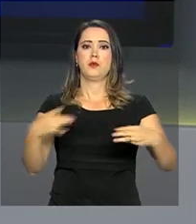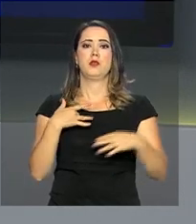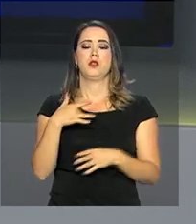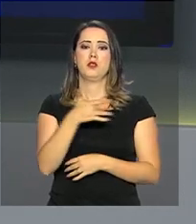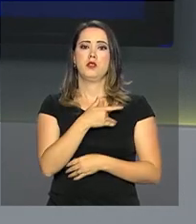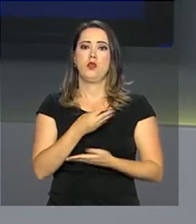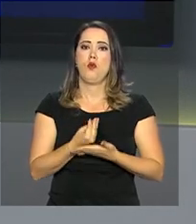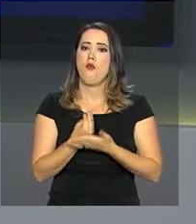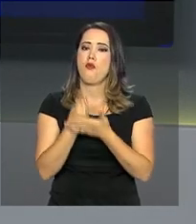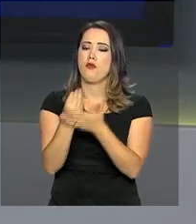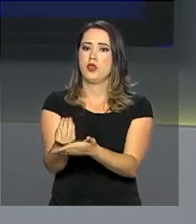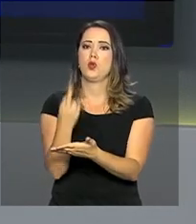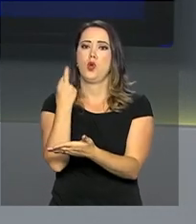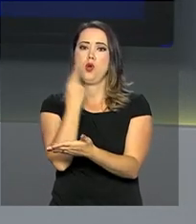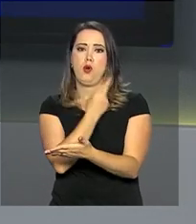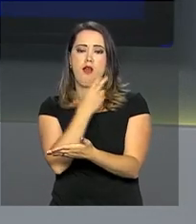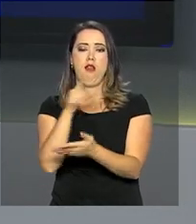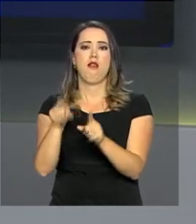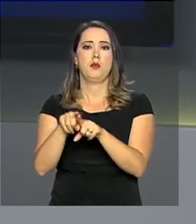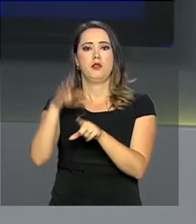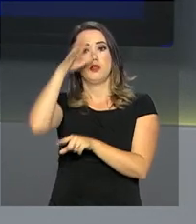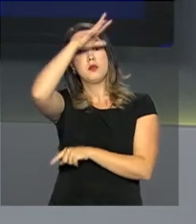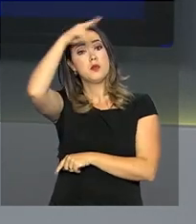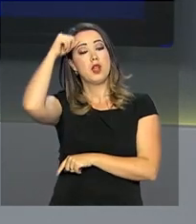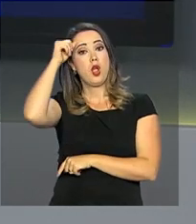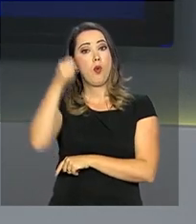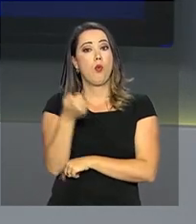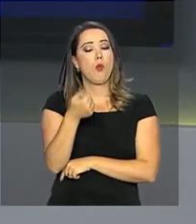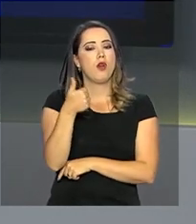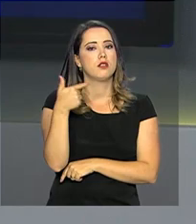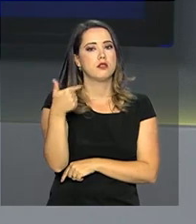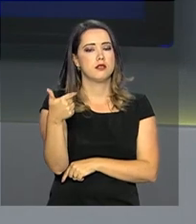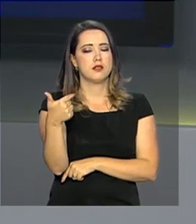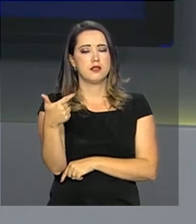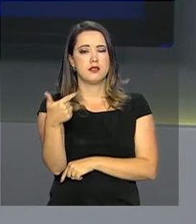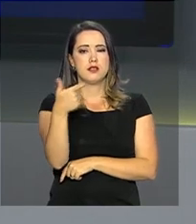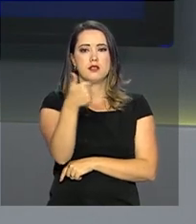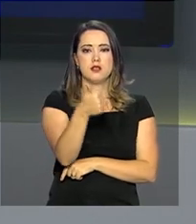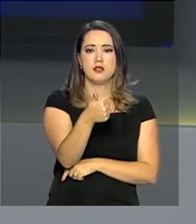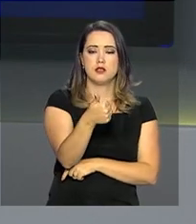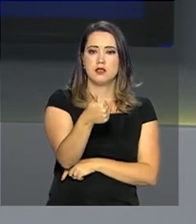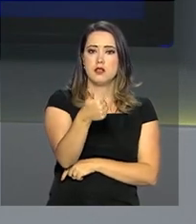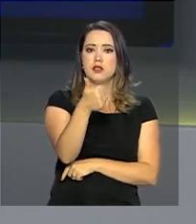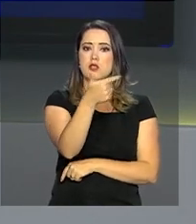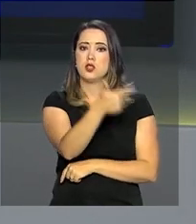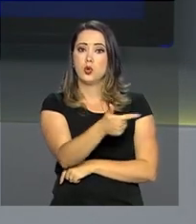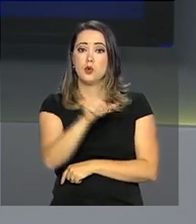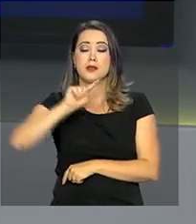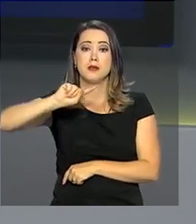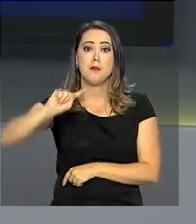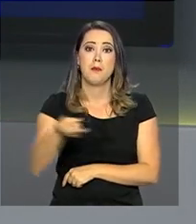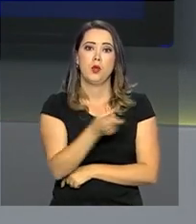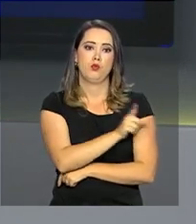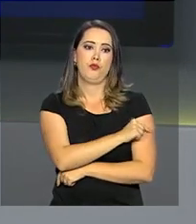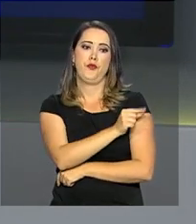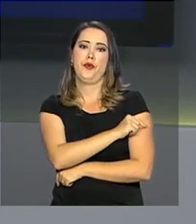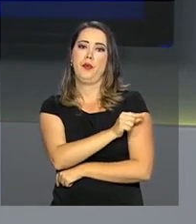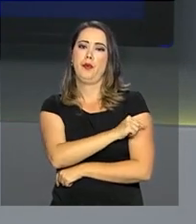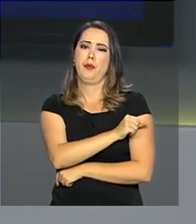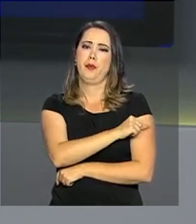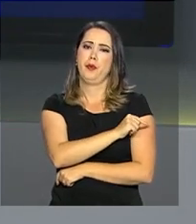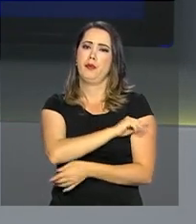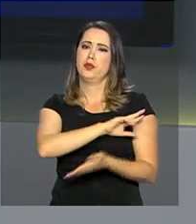estados de roraima e amazonas quase 712 mil doses da vacina tríplice viral que protege contra o sarampo